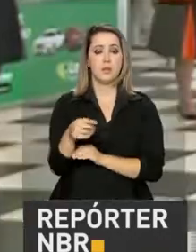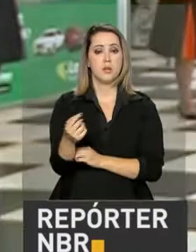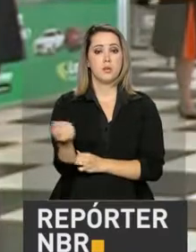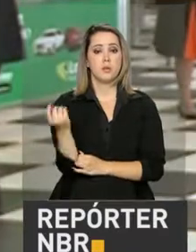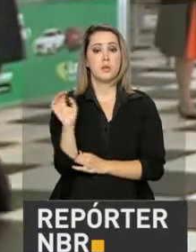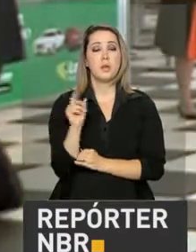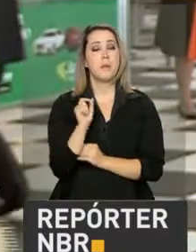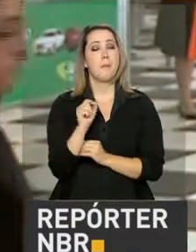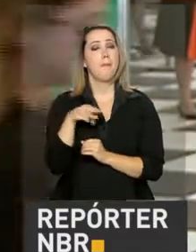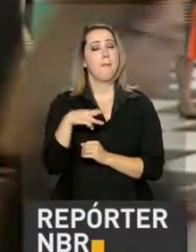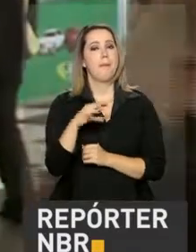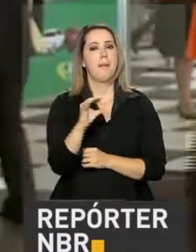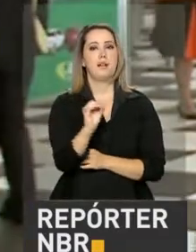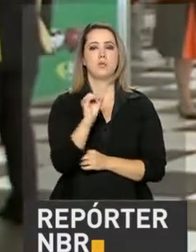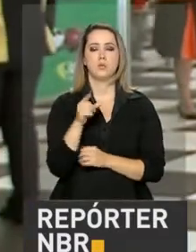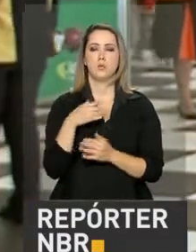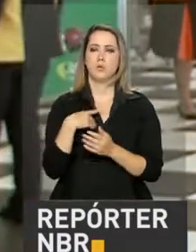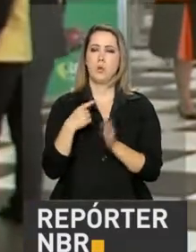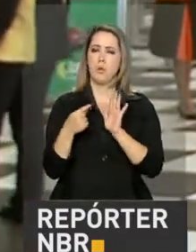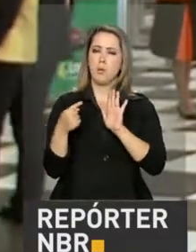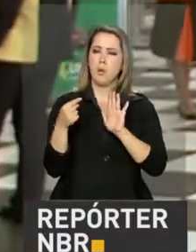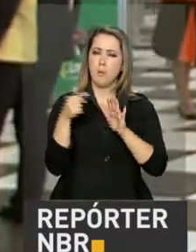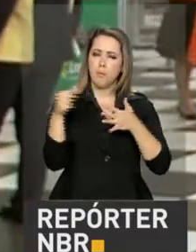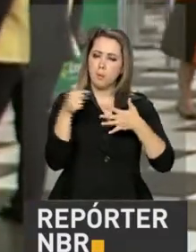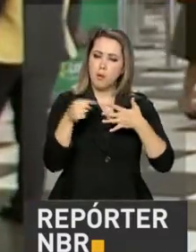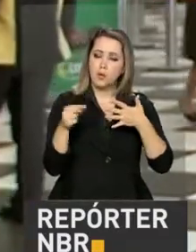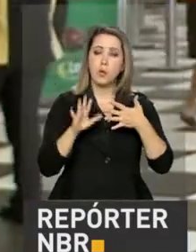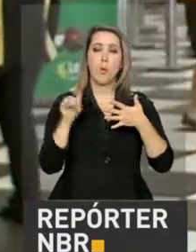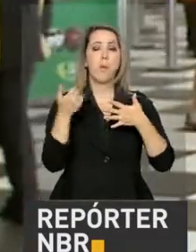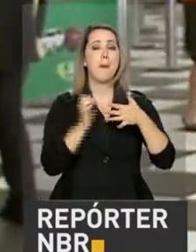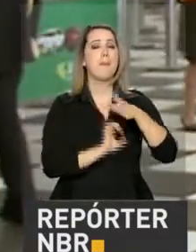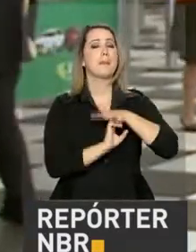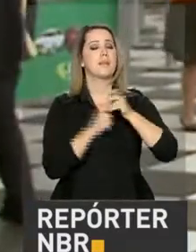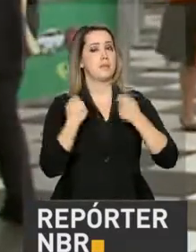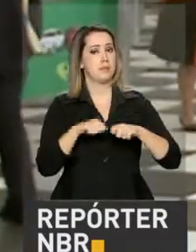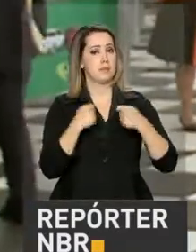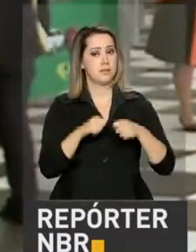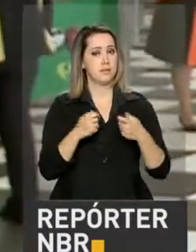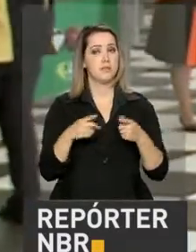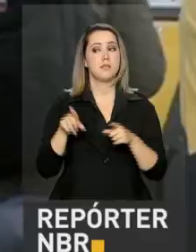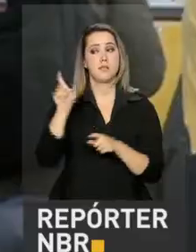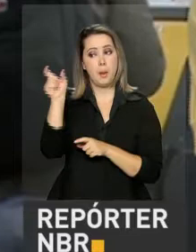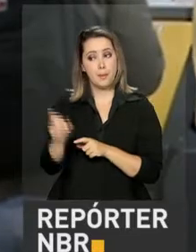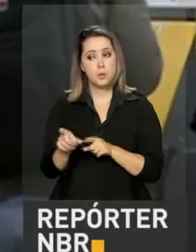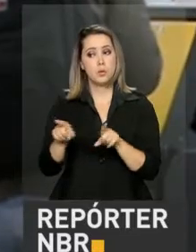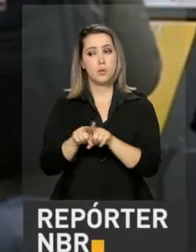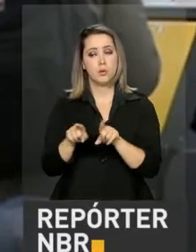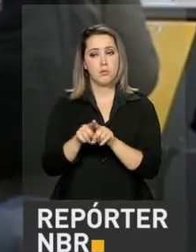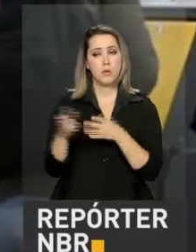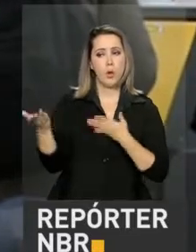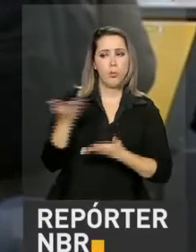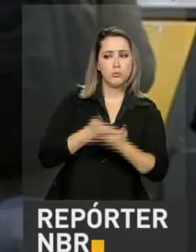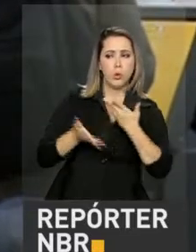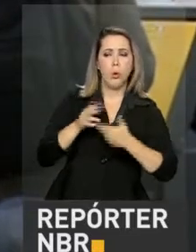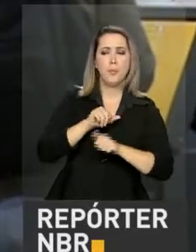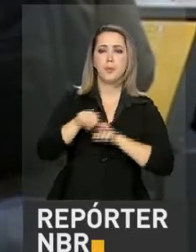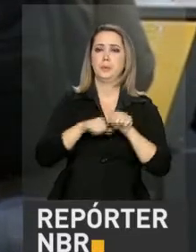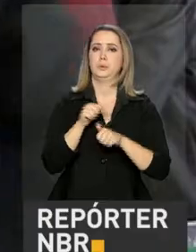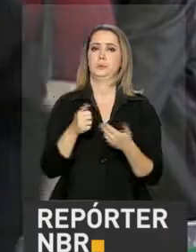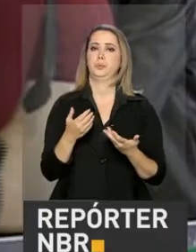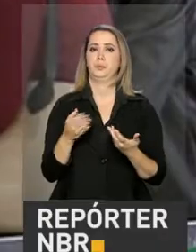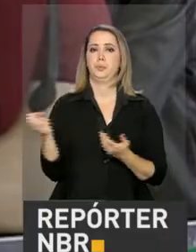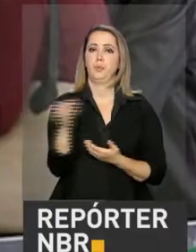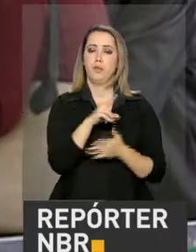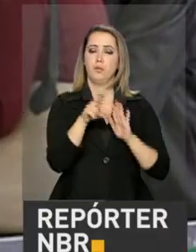março. Estabelecem direitos e deveres das companhias e também de quem viaja de avião. Embora seja um conjunto de novas